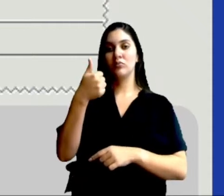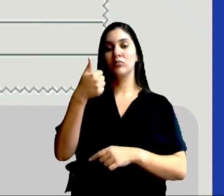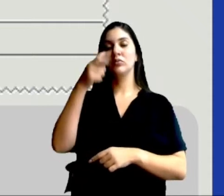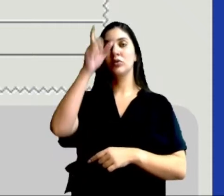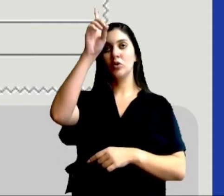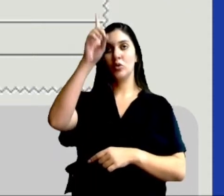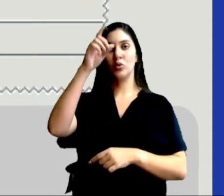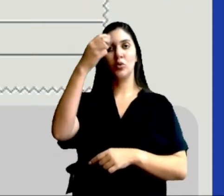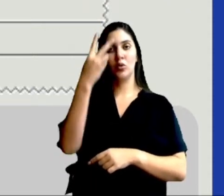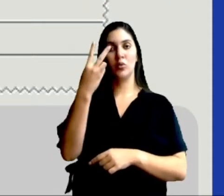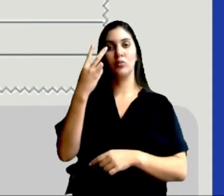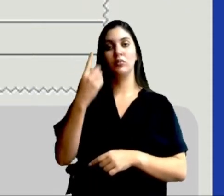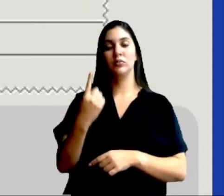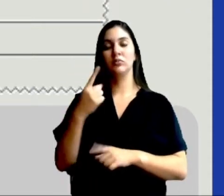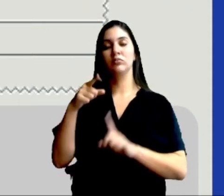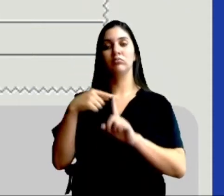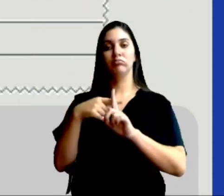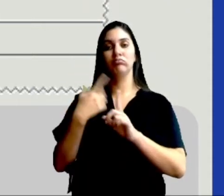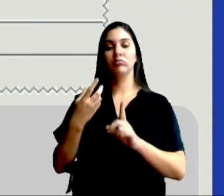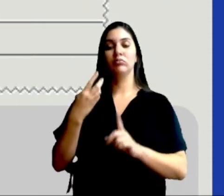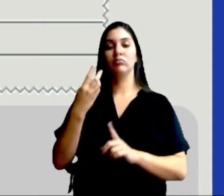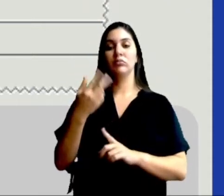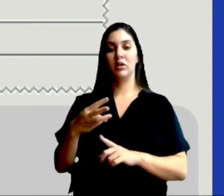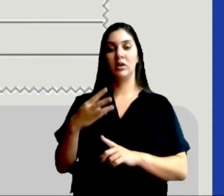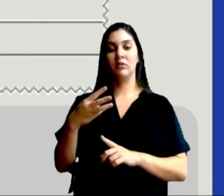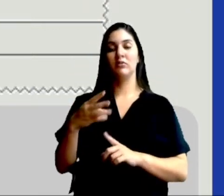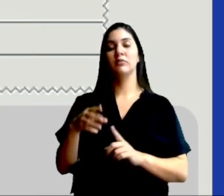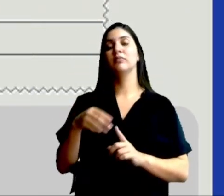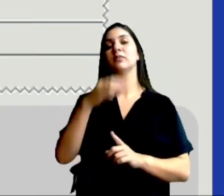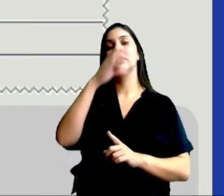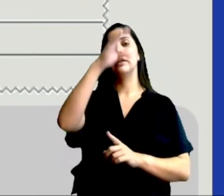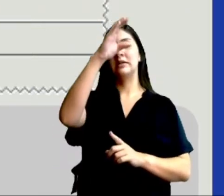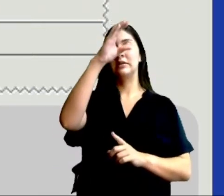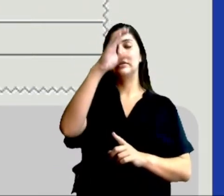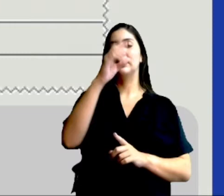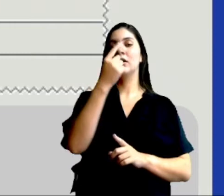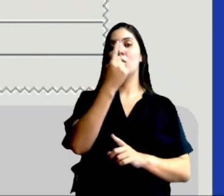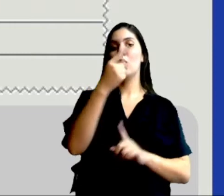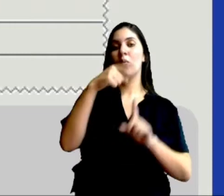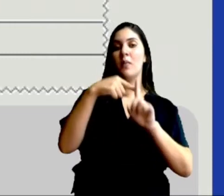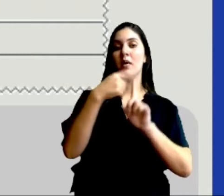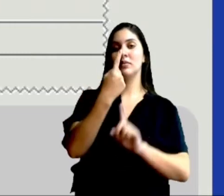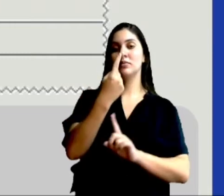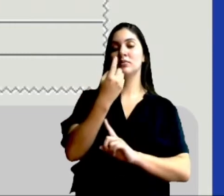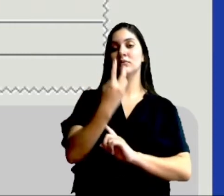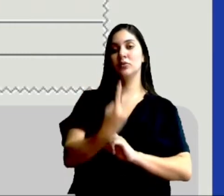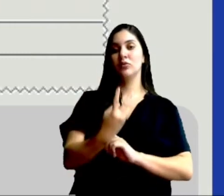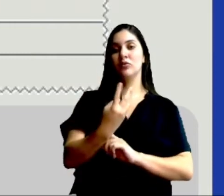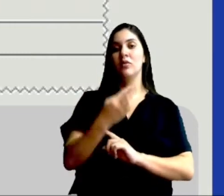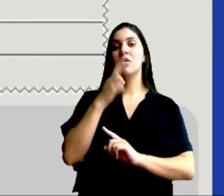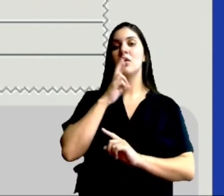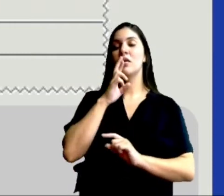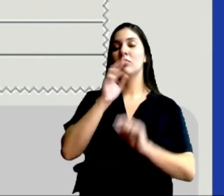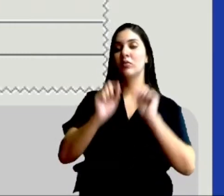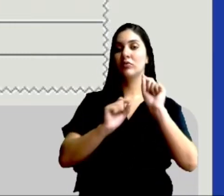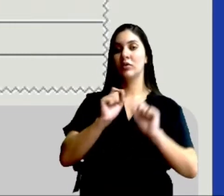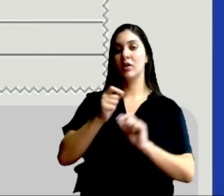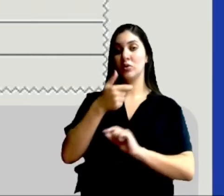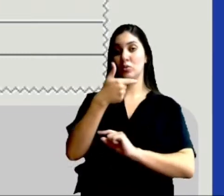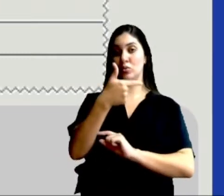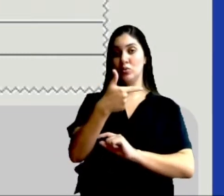Então, 2 mais 1, 3. E nas centenas, 1 mais 1, que vai dar 2. Então, essa resposta aí vai